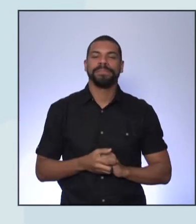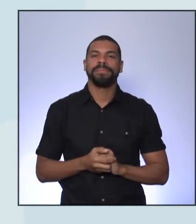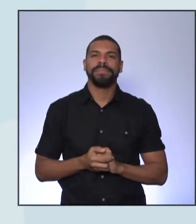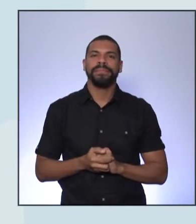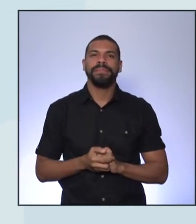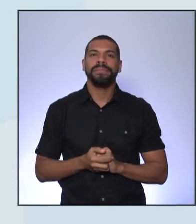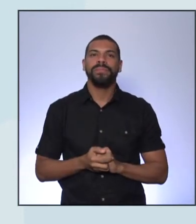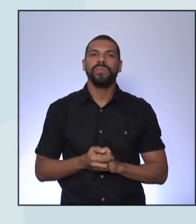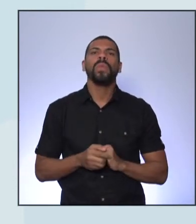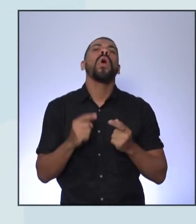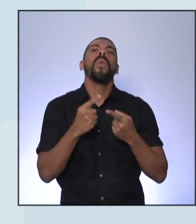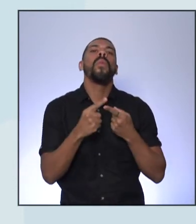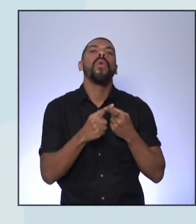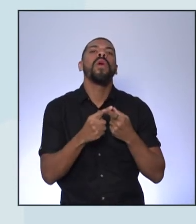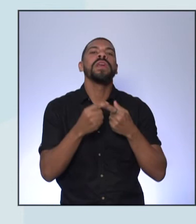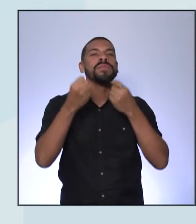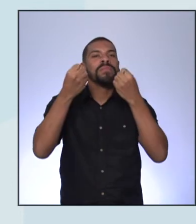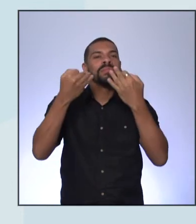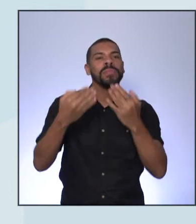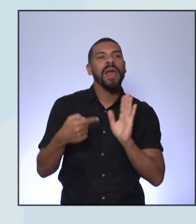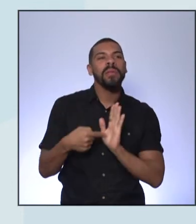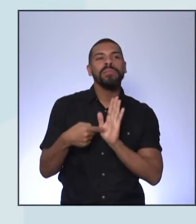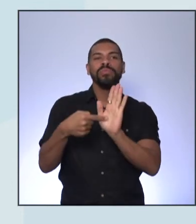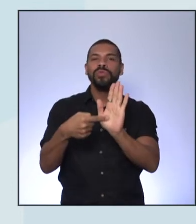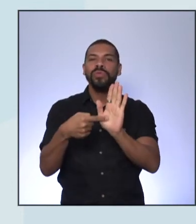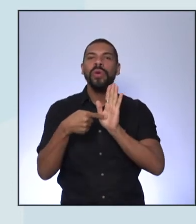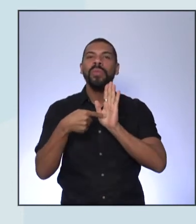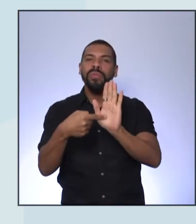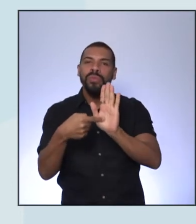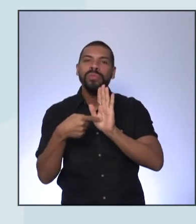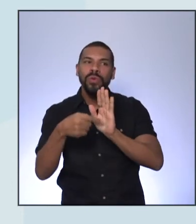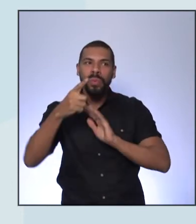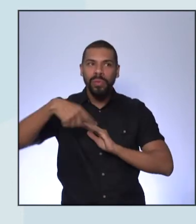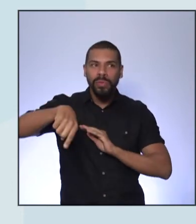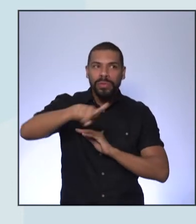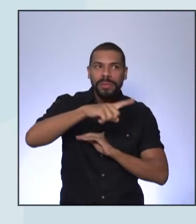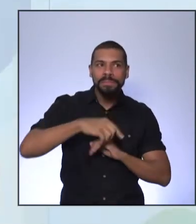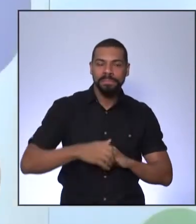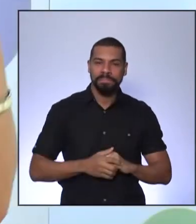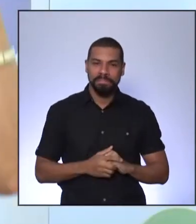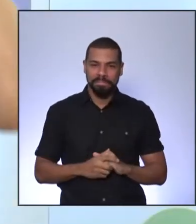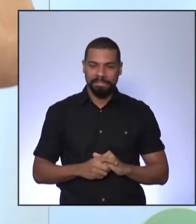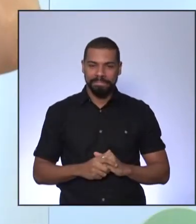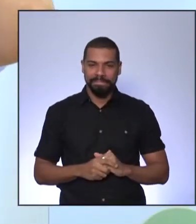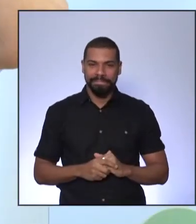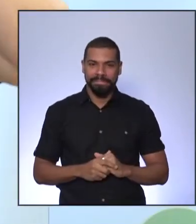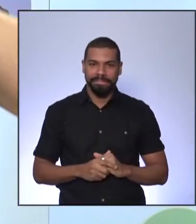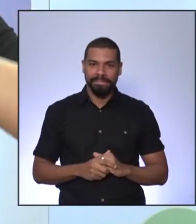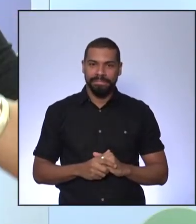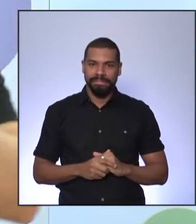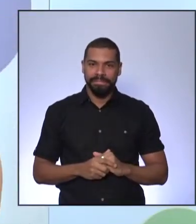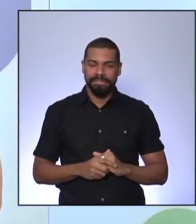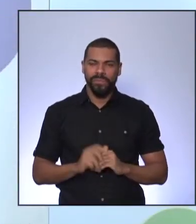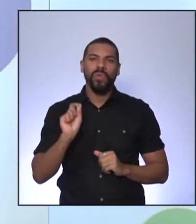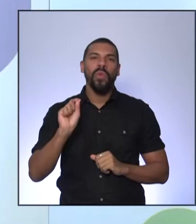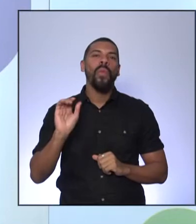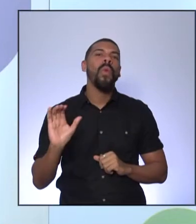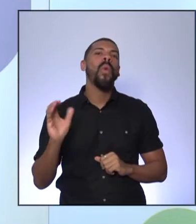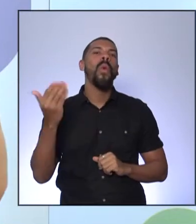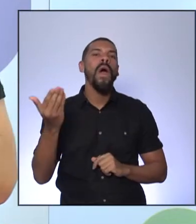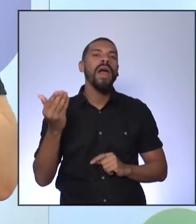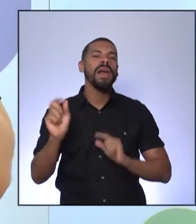Por que eu trouxe esses exemplos de educação pública para vocês? Se vocês quiserem tirar da tela, pode tirar. O que